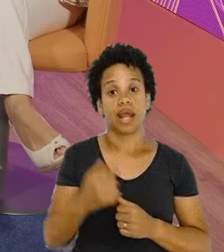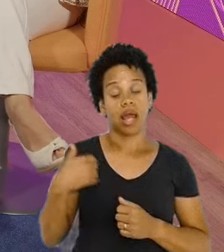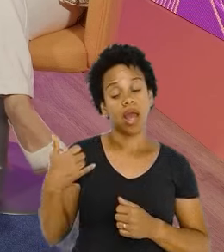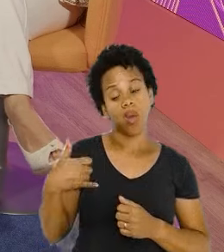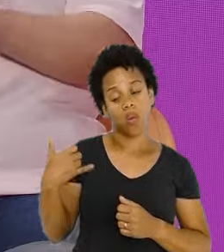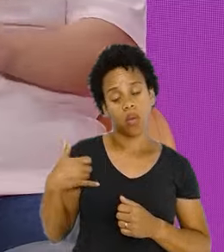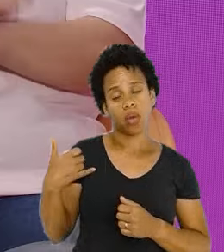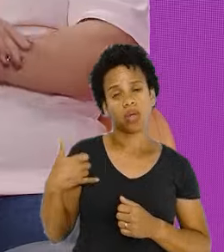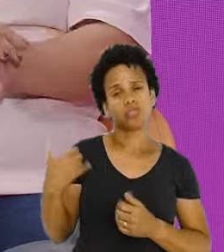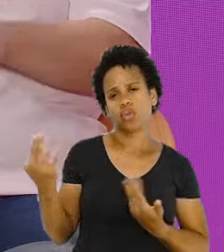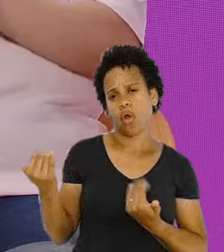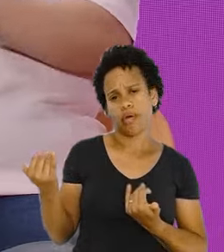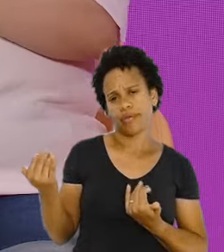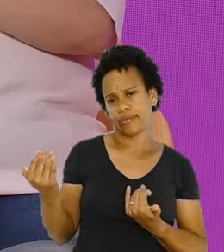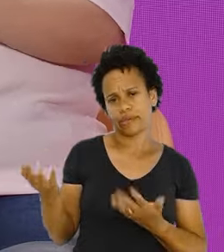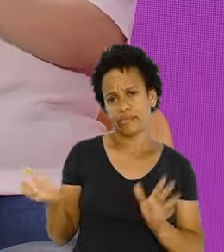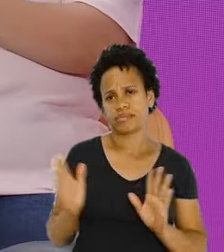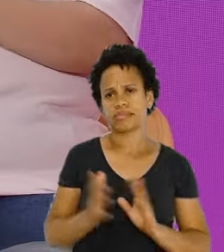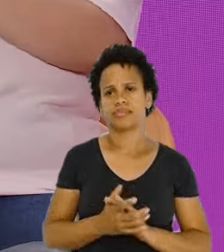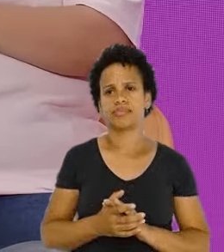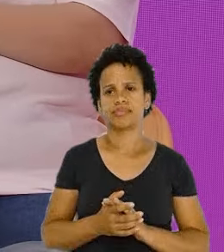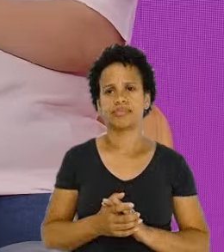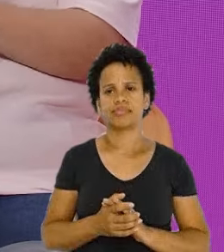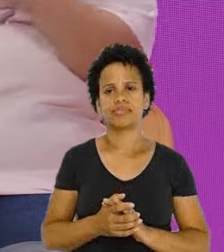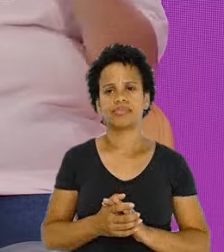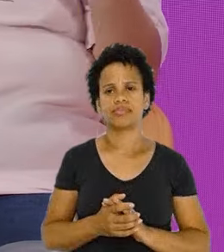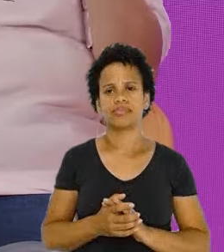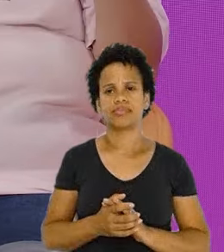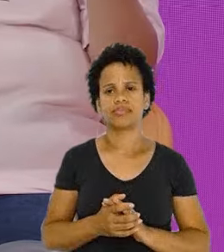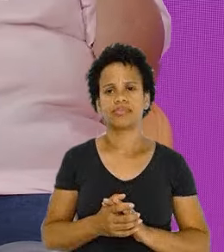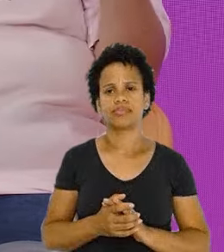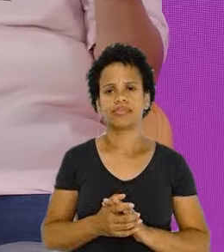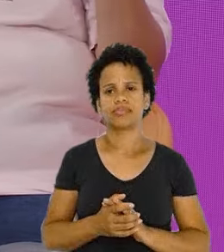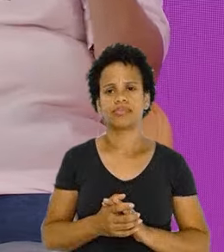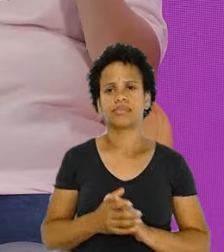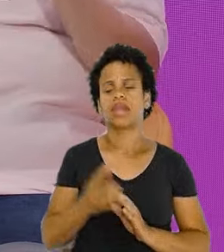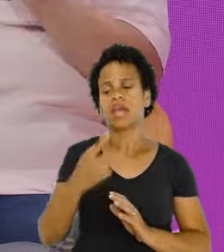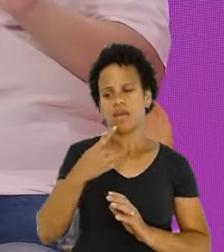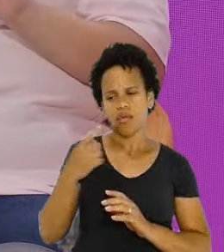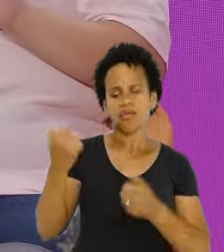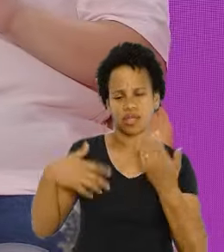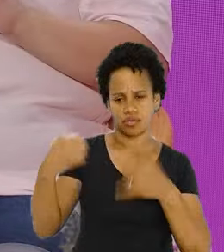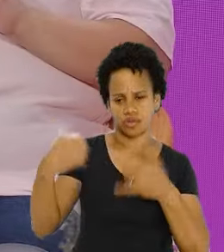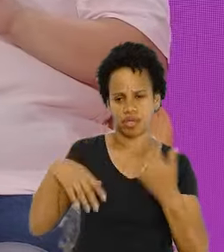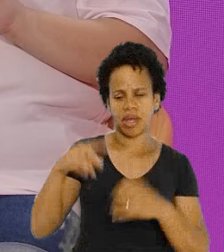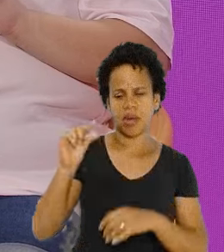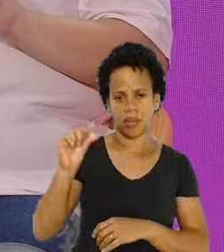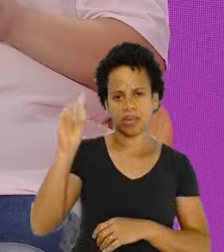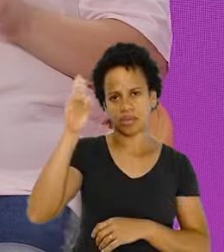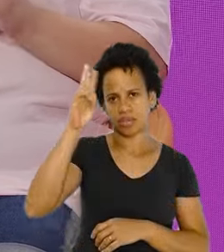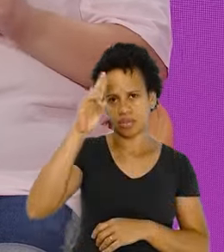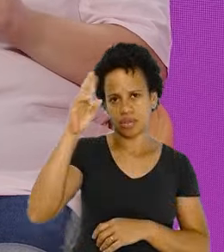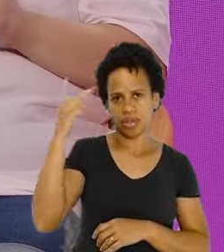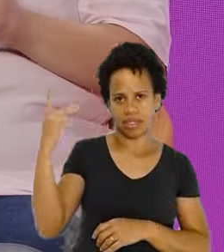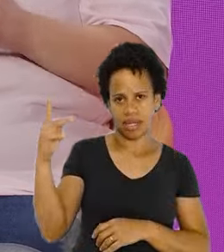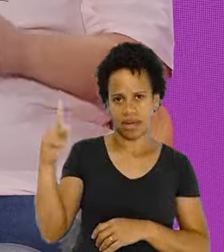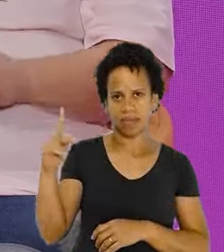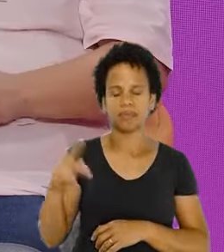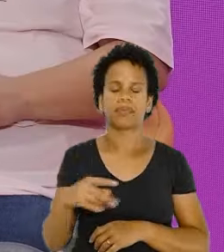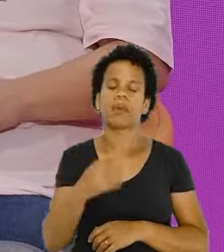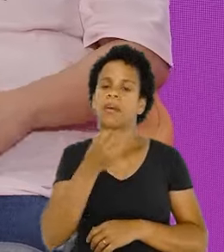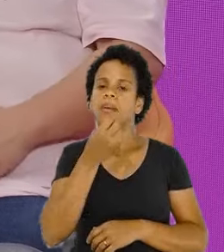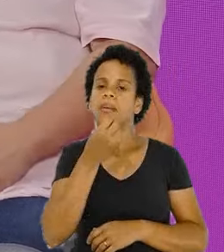tava novinha e eu eu vou falar um pouquinho Boa